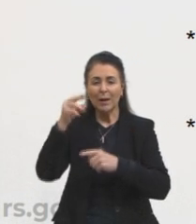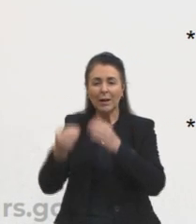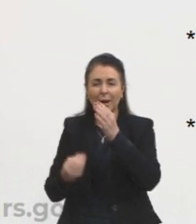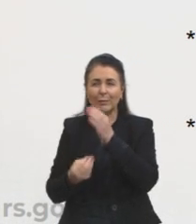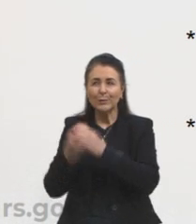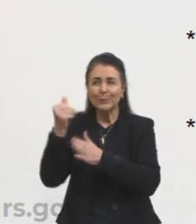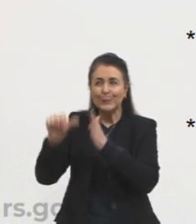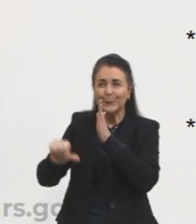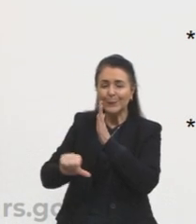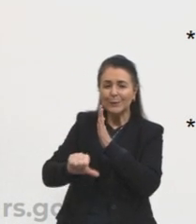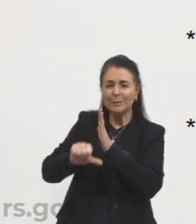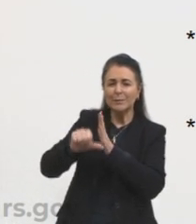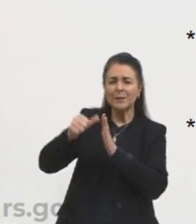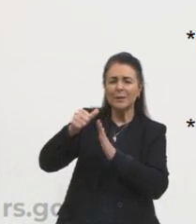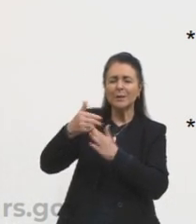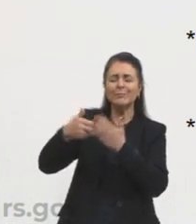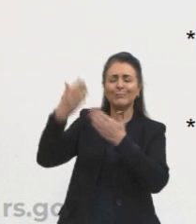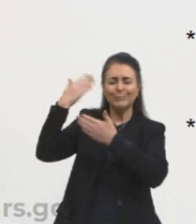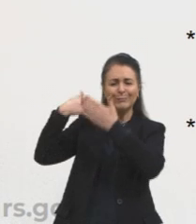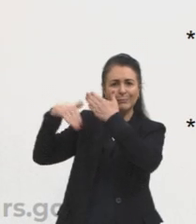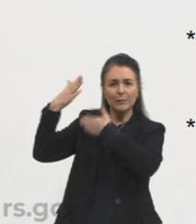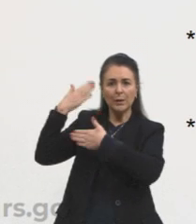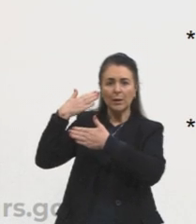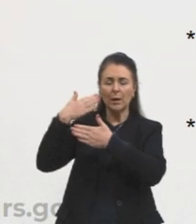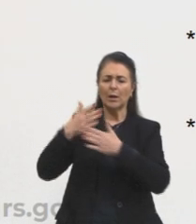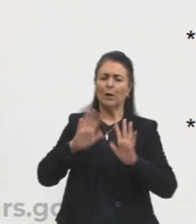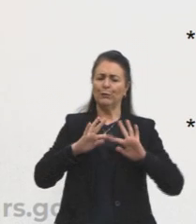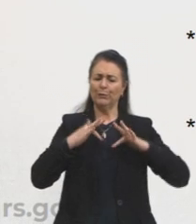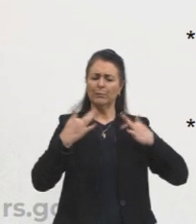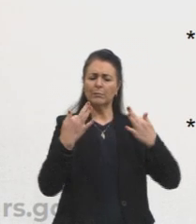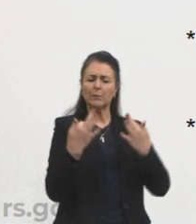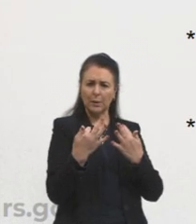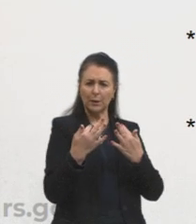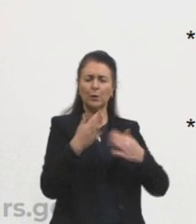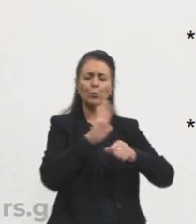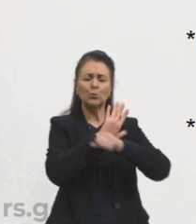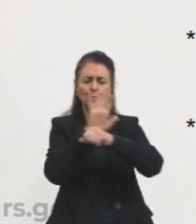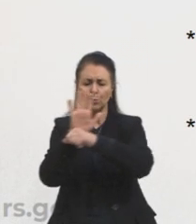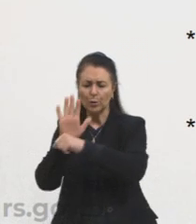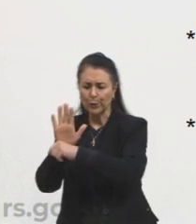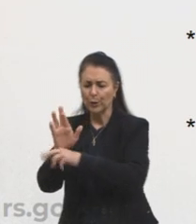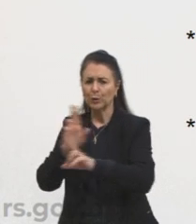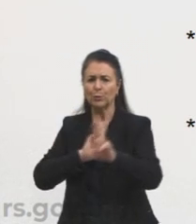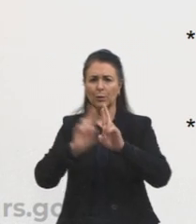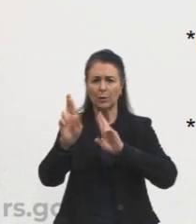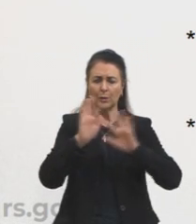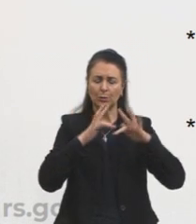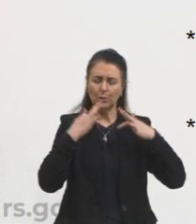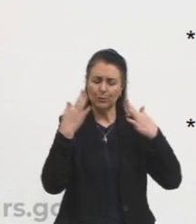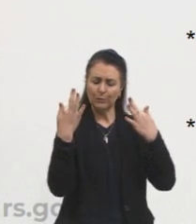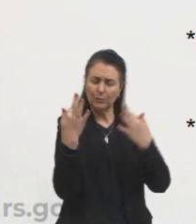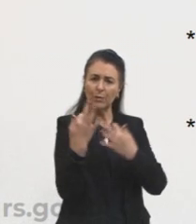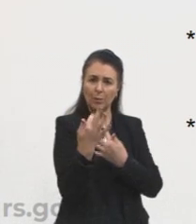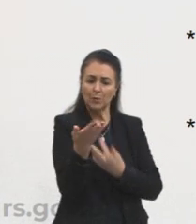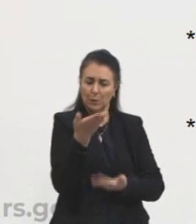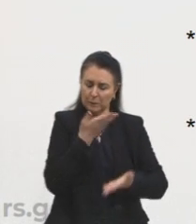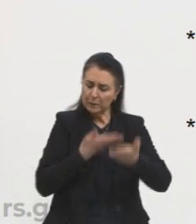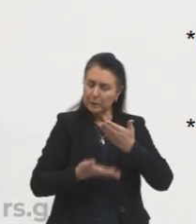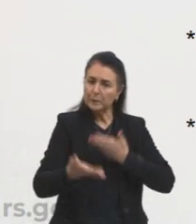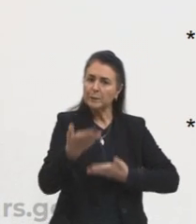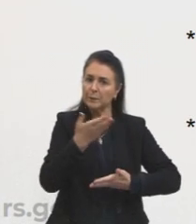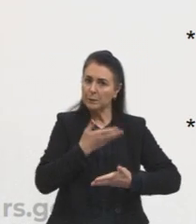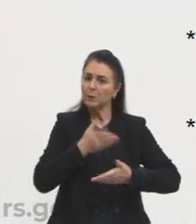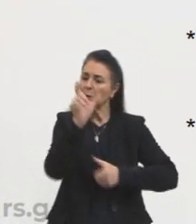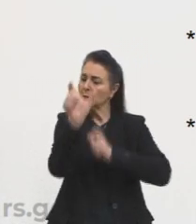ainda é muito familiares todos se ajudavam com relações familiares é muito próximos as pessoas